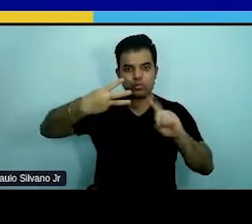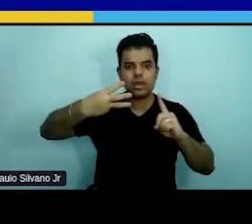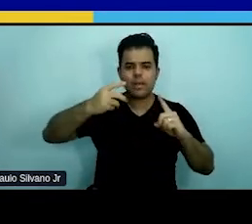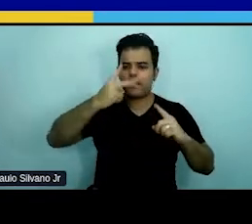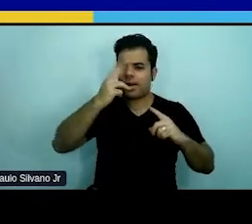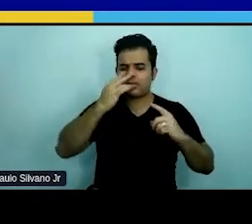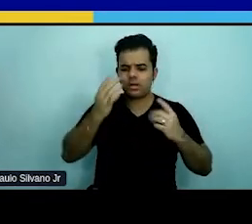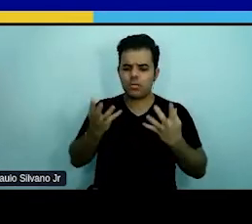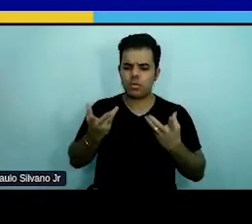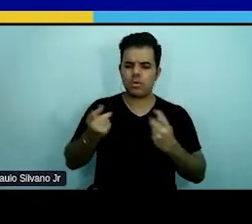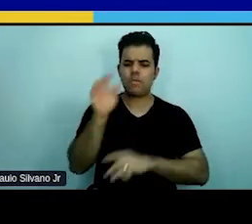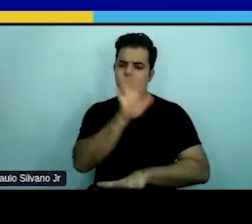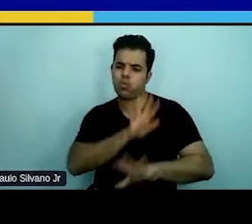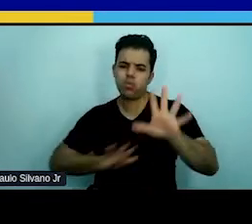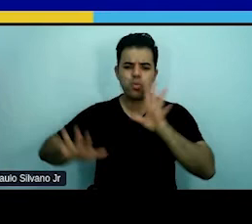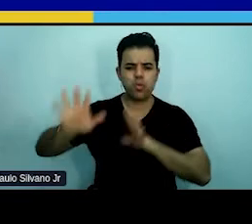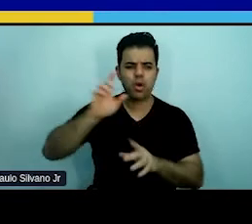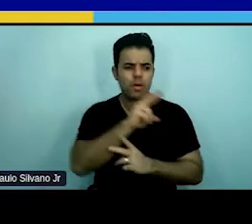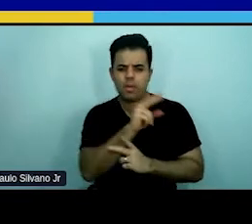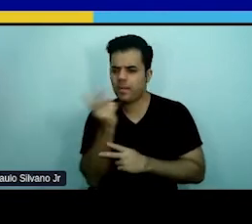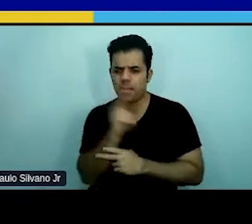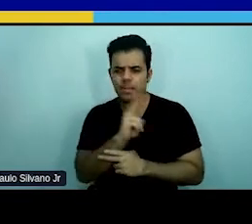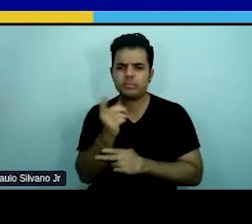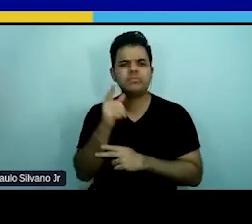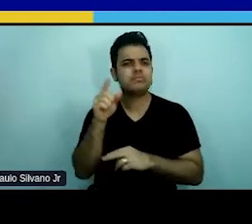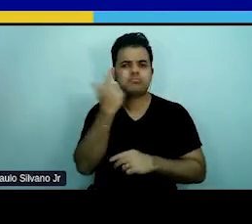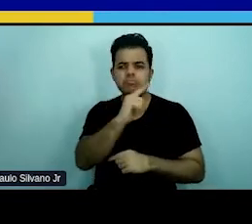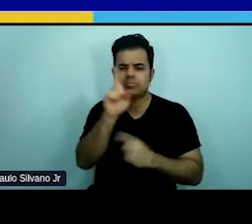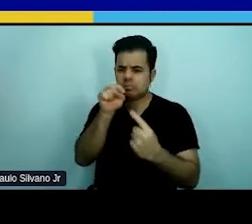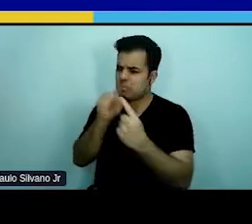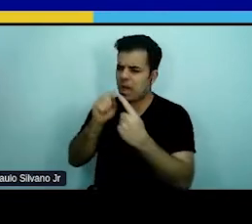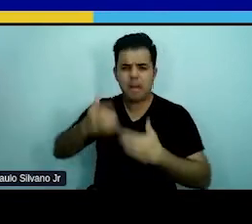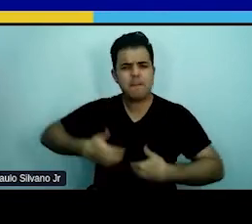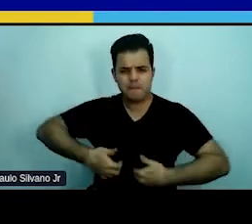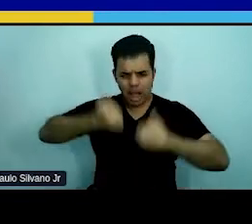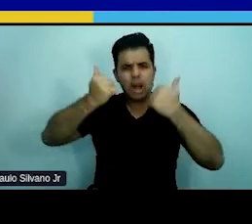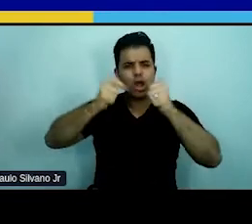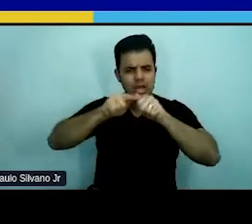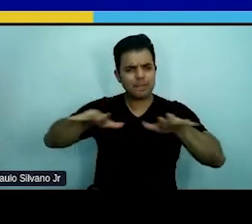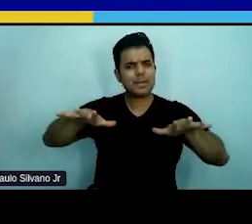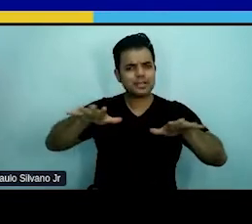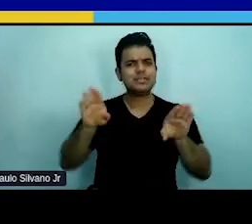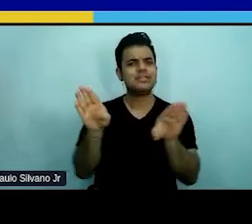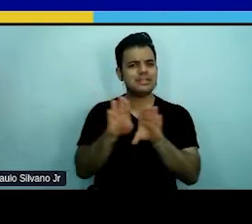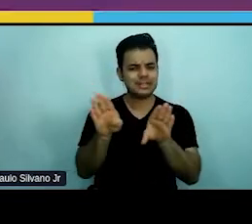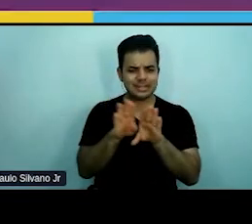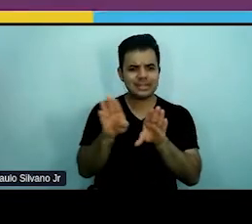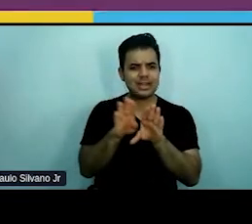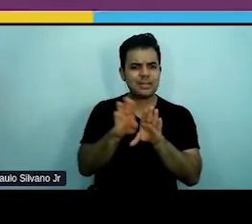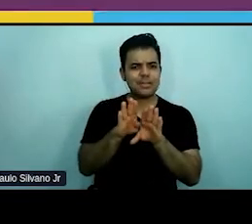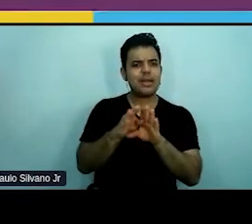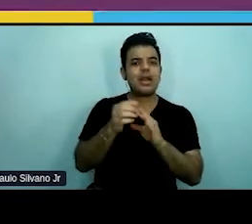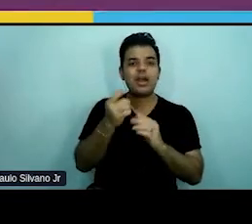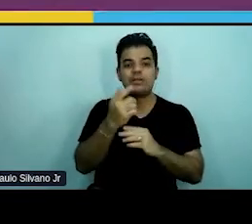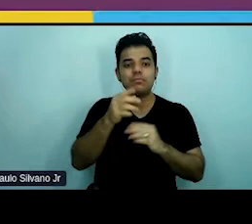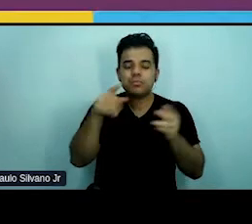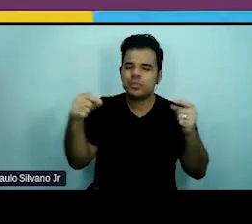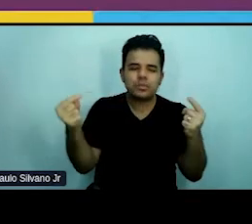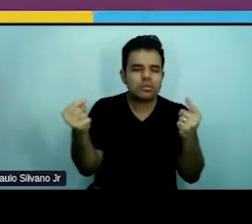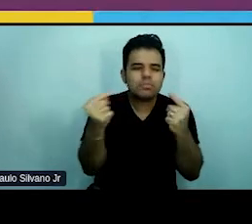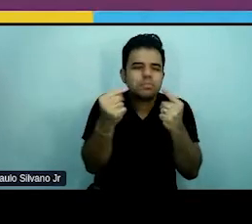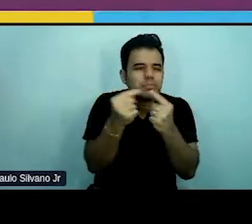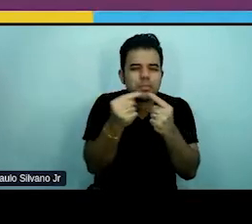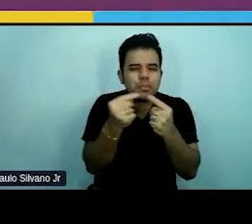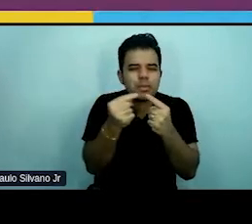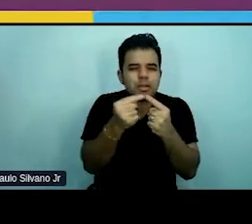fluentes e mais preciso gramaticalmente. Em geral, todos